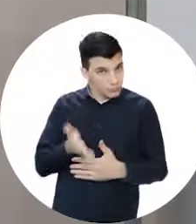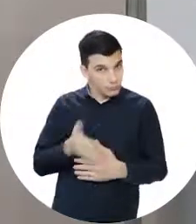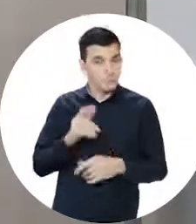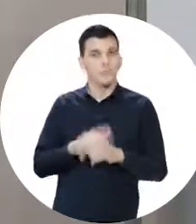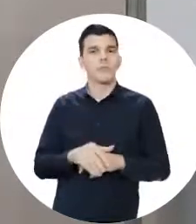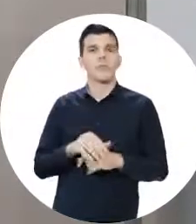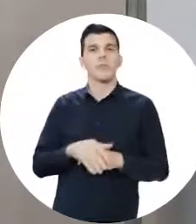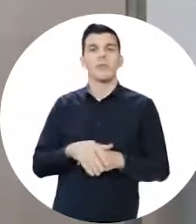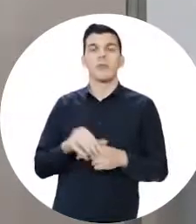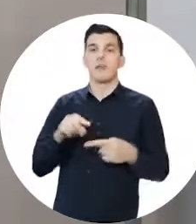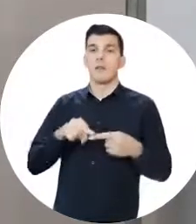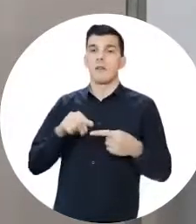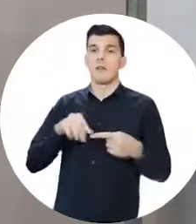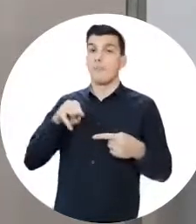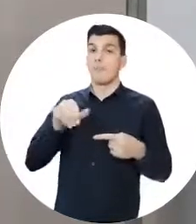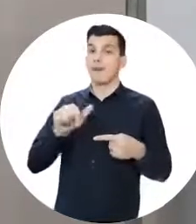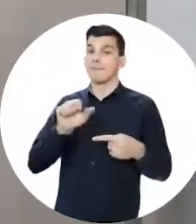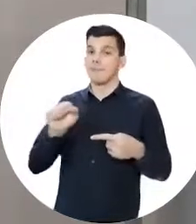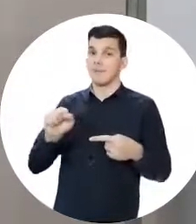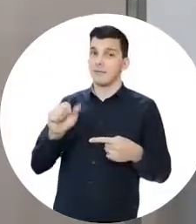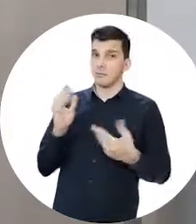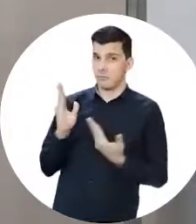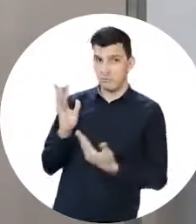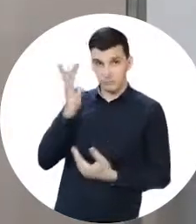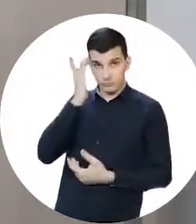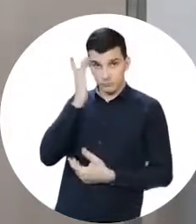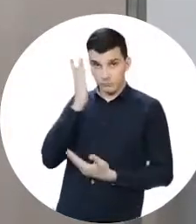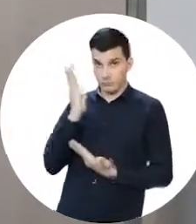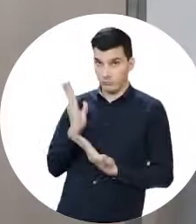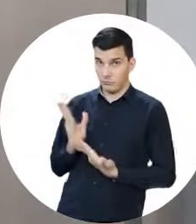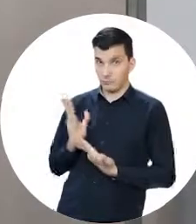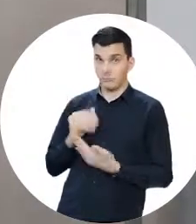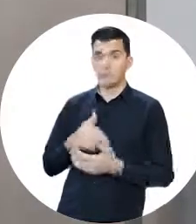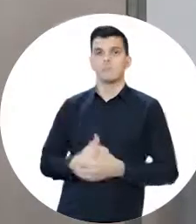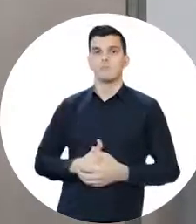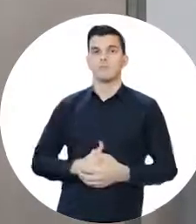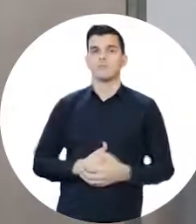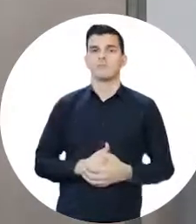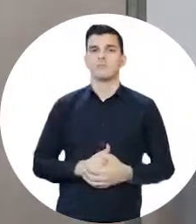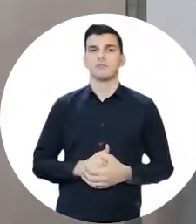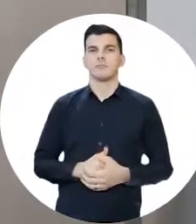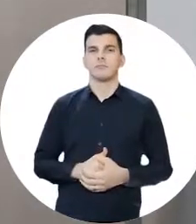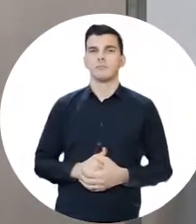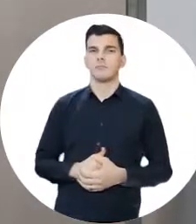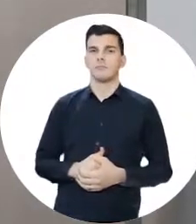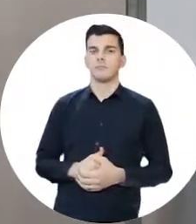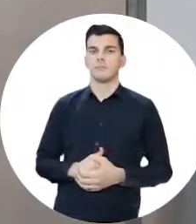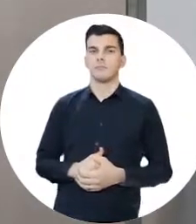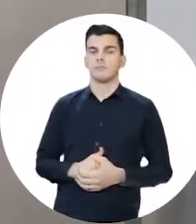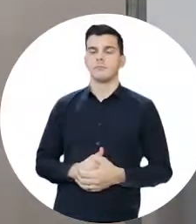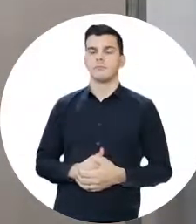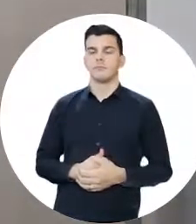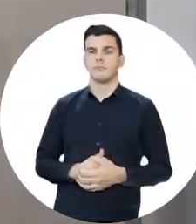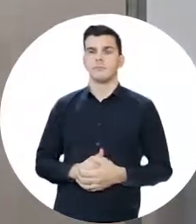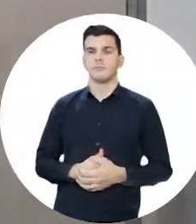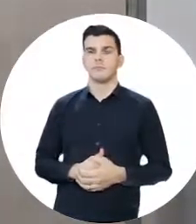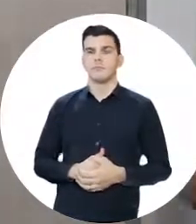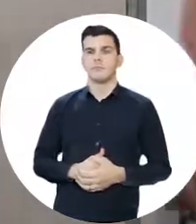que massa de solução é igual a massa de solvente mais a massa do meu